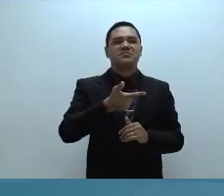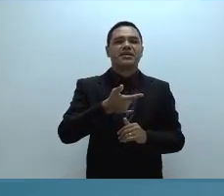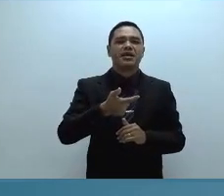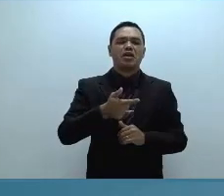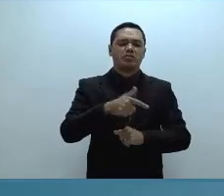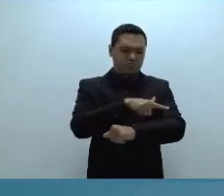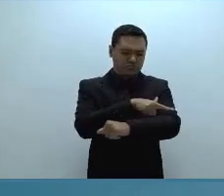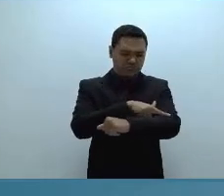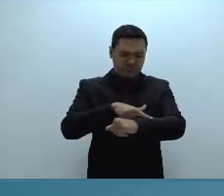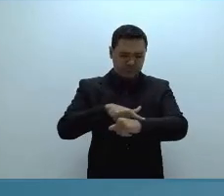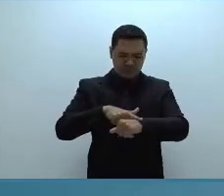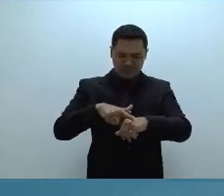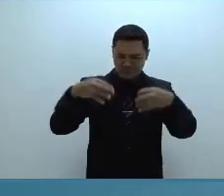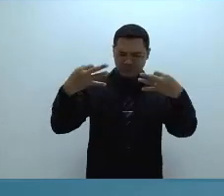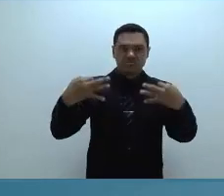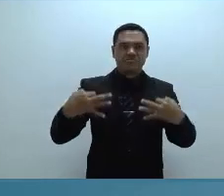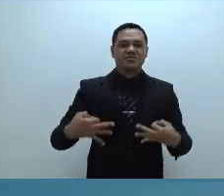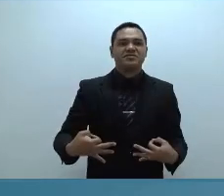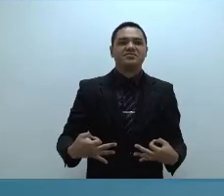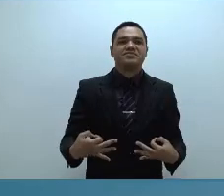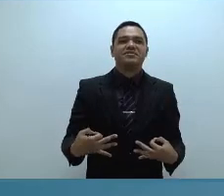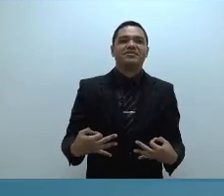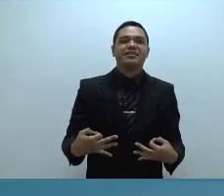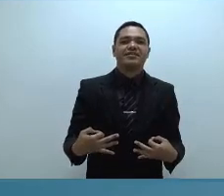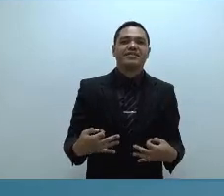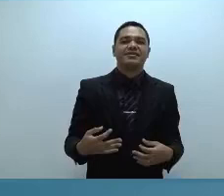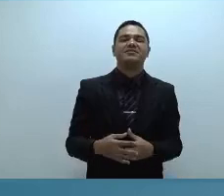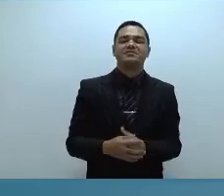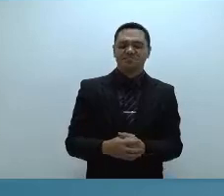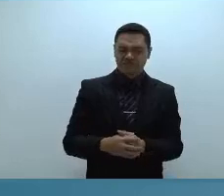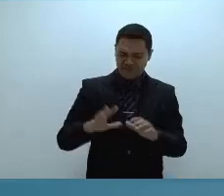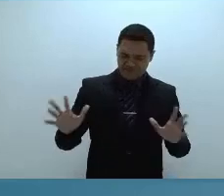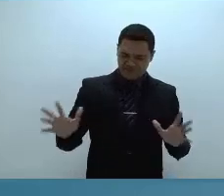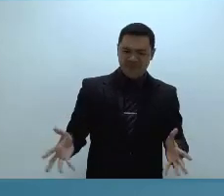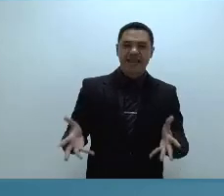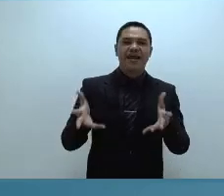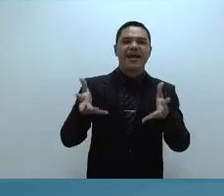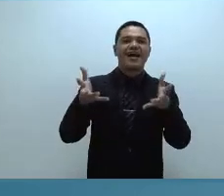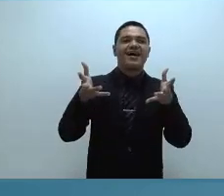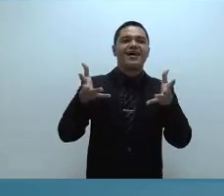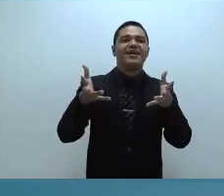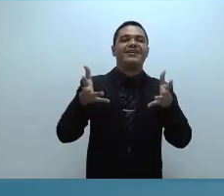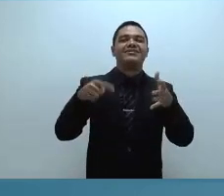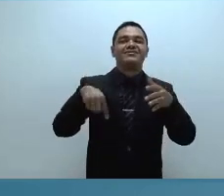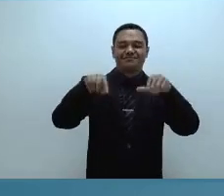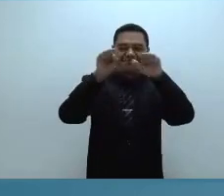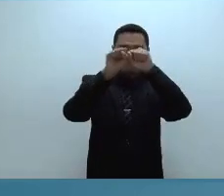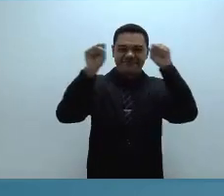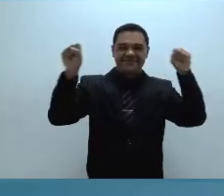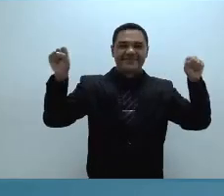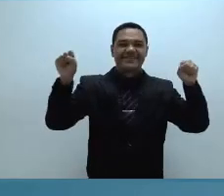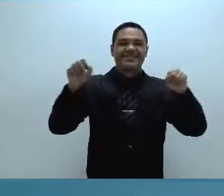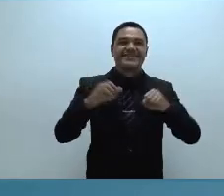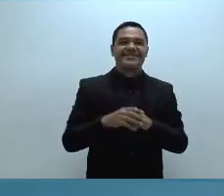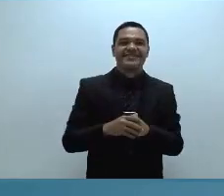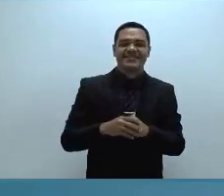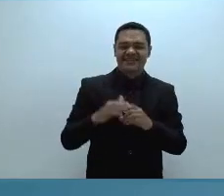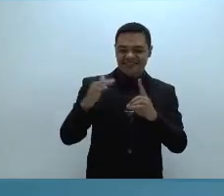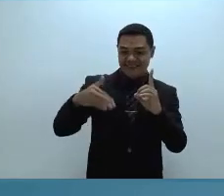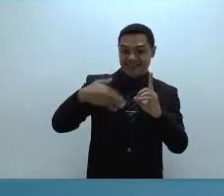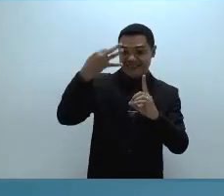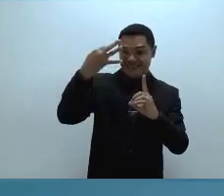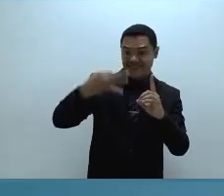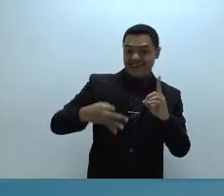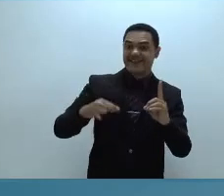que muito tem contribuído para o engrandecimento do nosso tribunal. Desembargadora Filomena, desejo